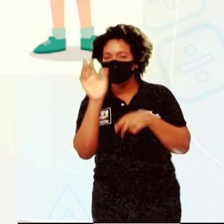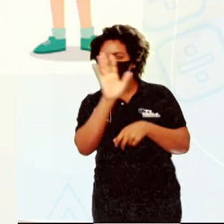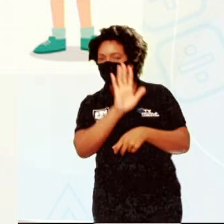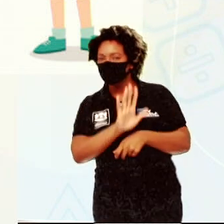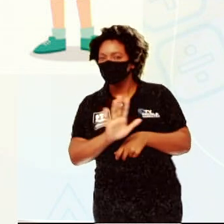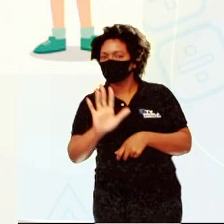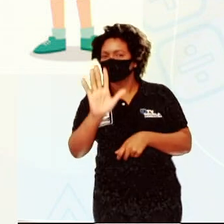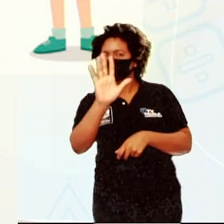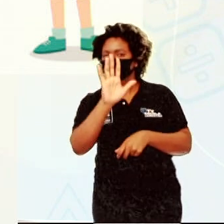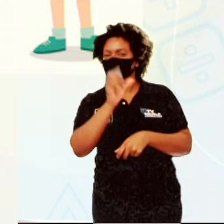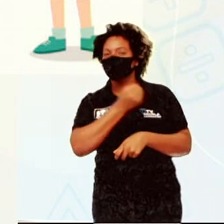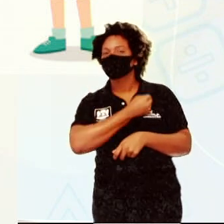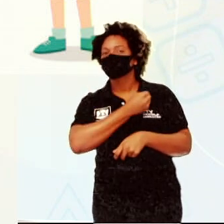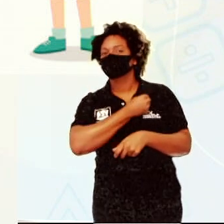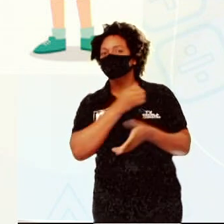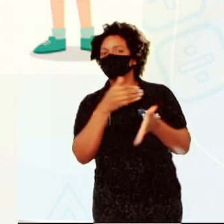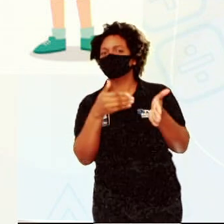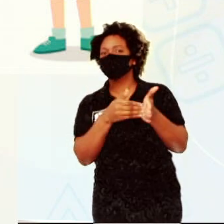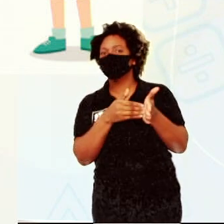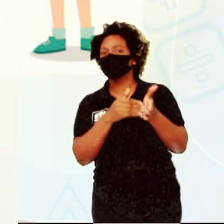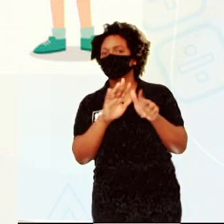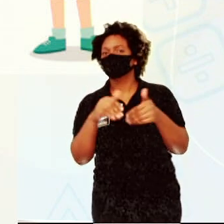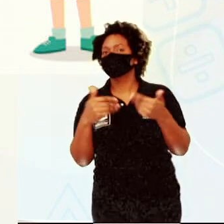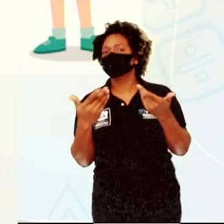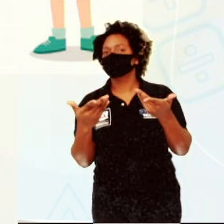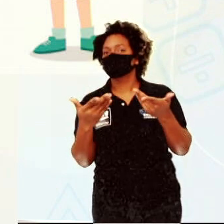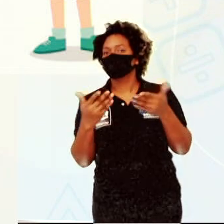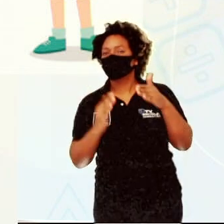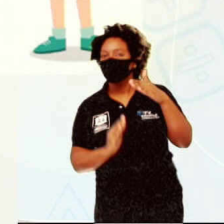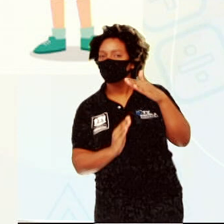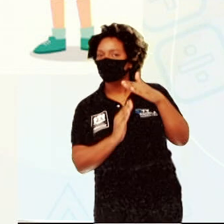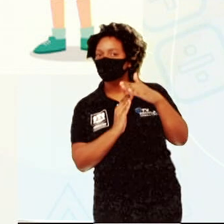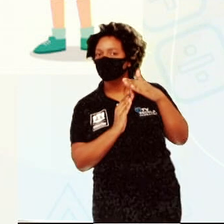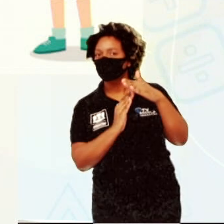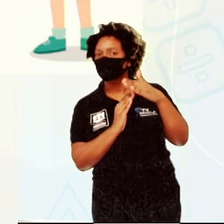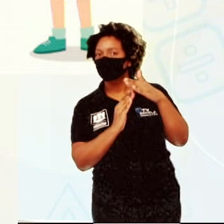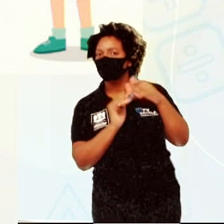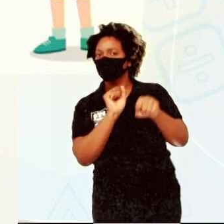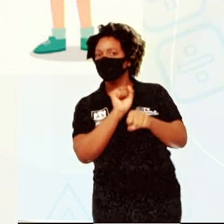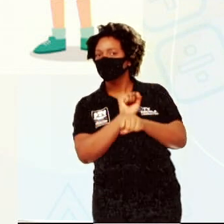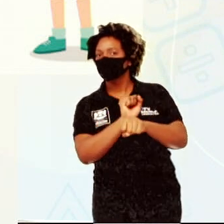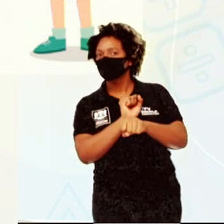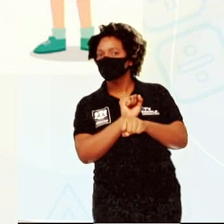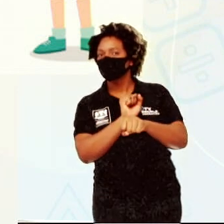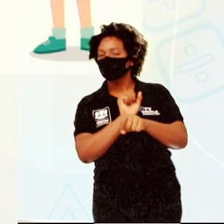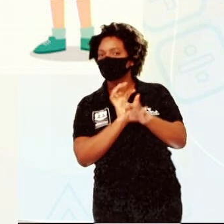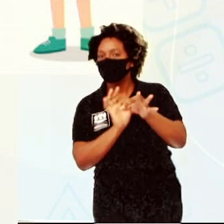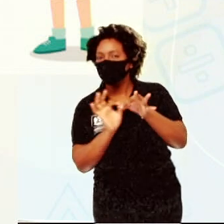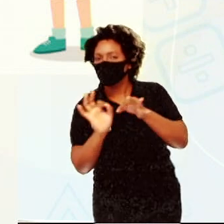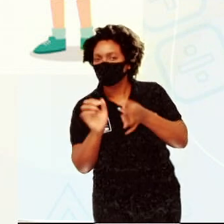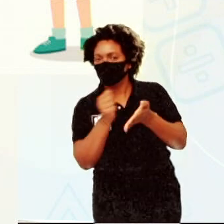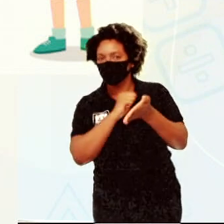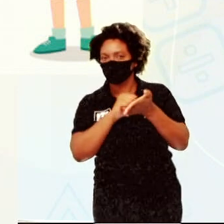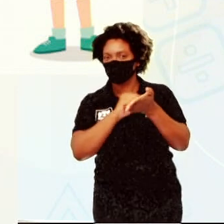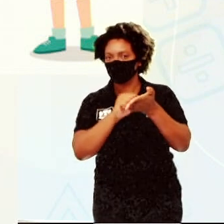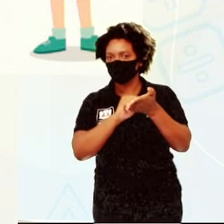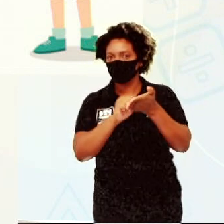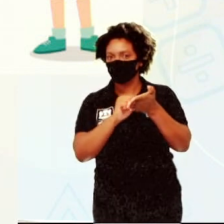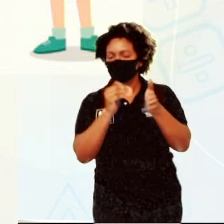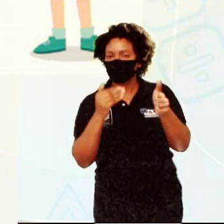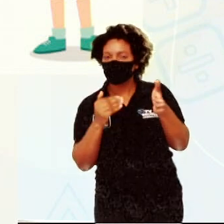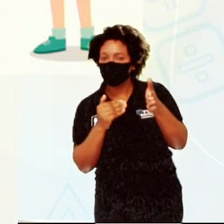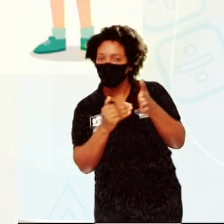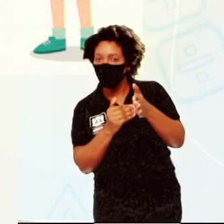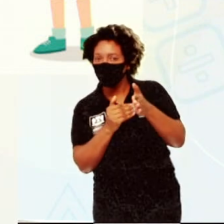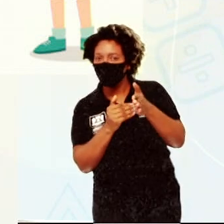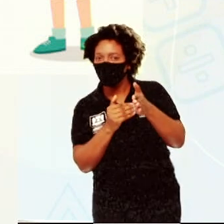que número vai o finalzinho? Onde é que está localizada a extremidade da borracha? Onde está localizada a